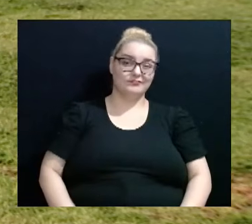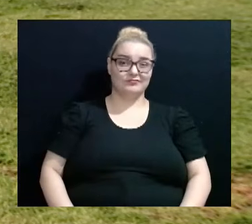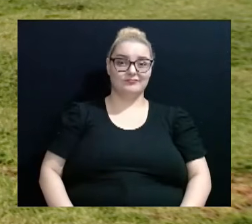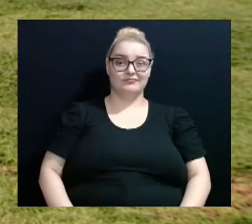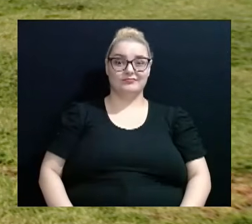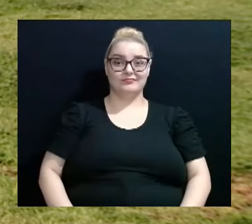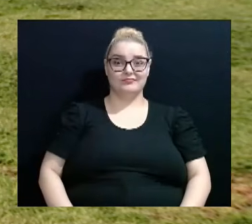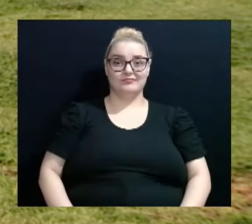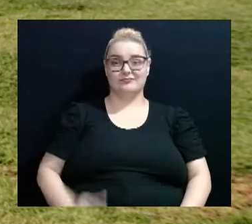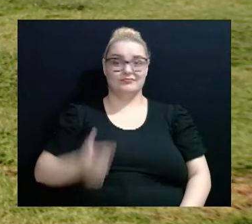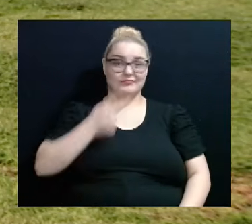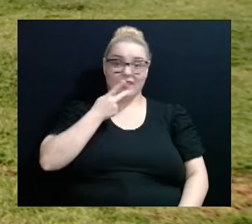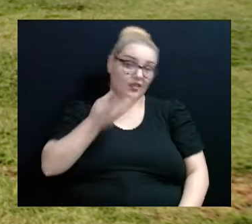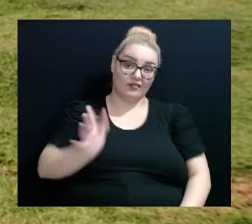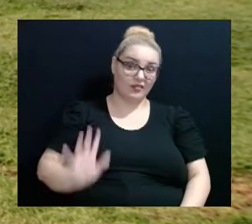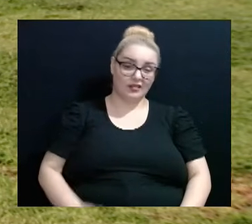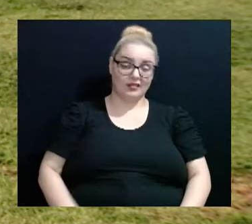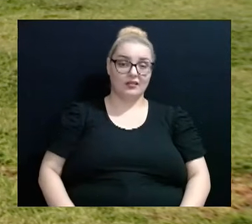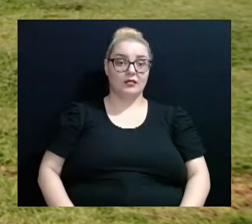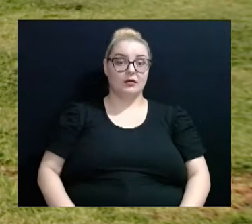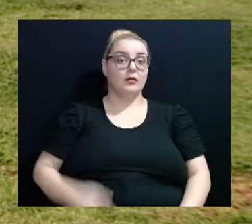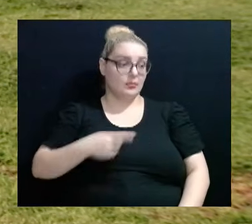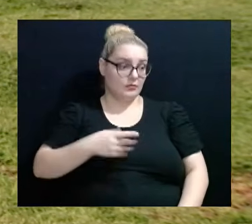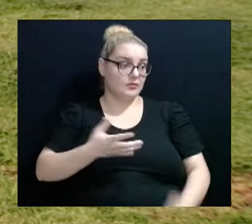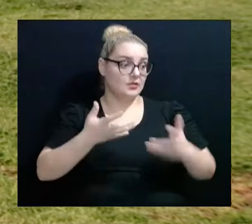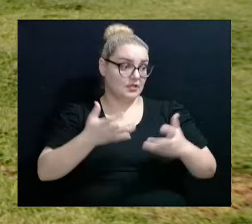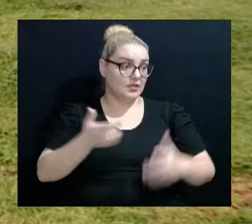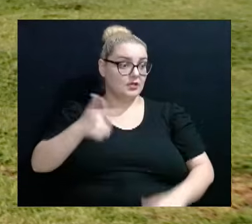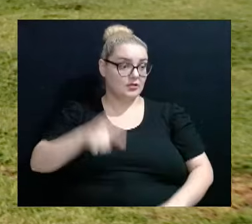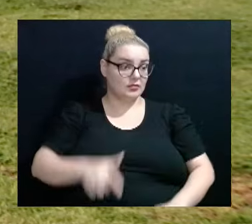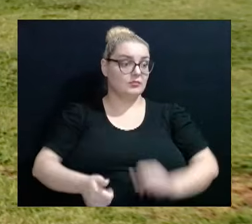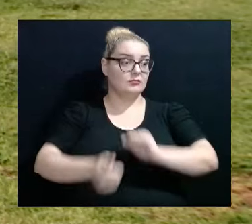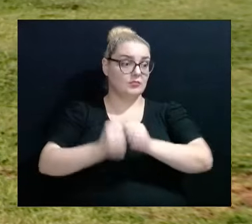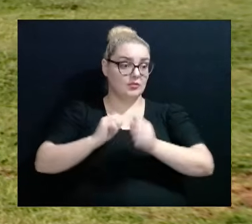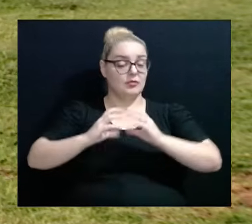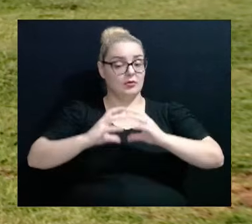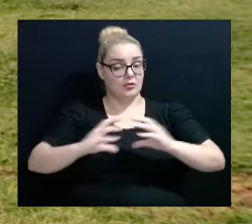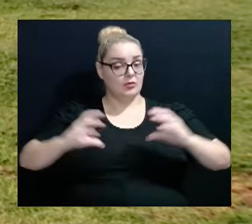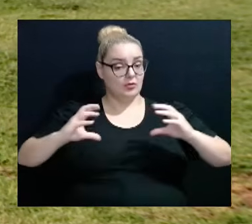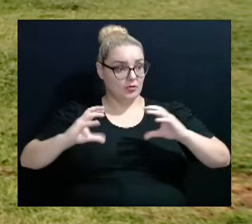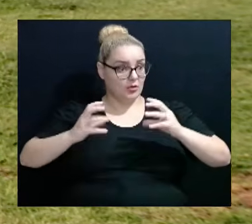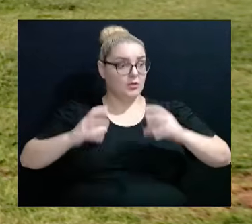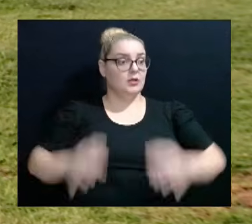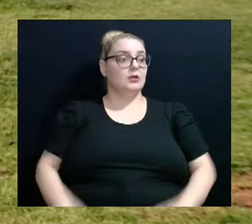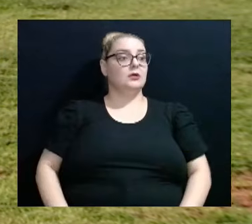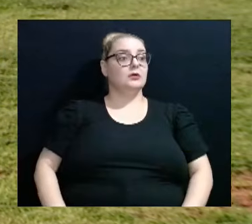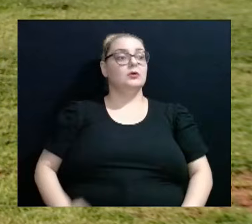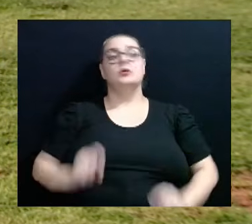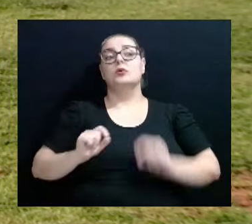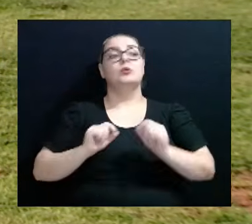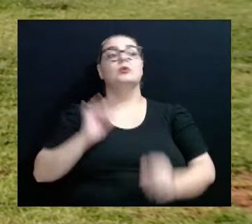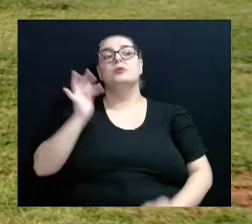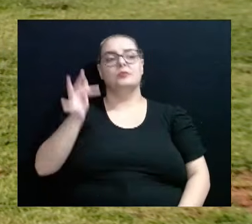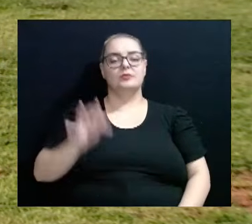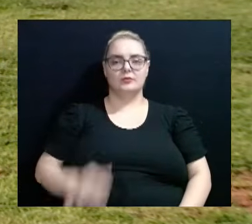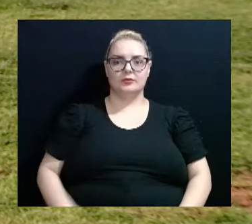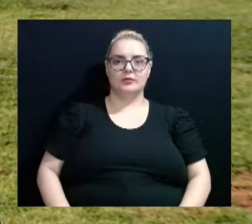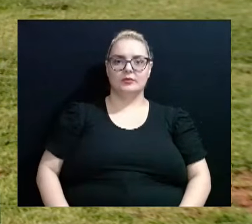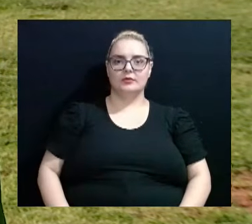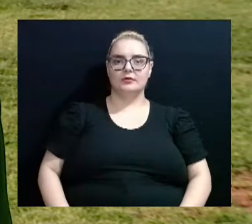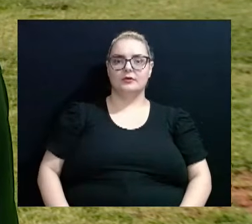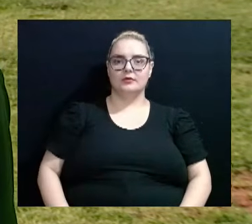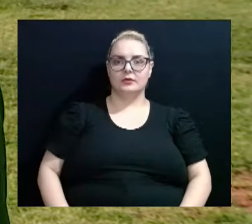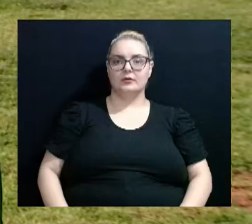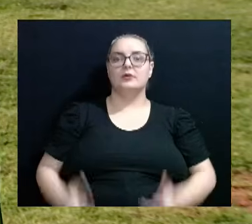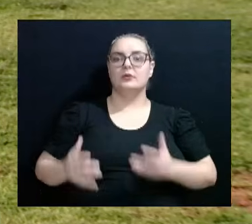né? Não tem o que falar. Entendi. Você pretende continuar jogando? Pretende se tornar atleta? O que você espera